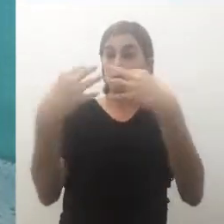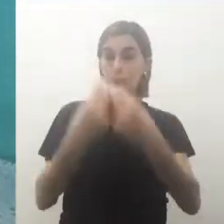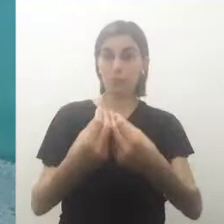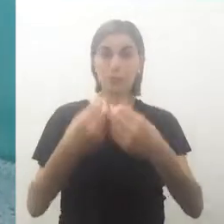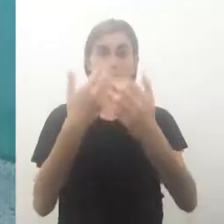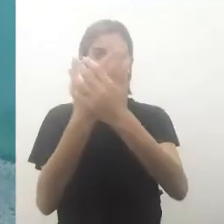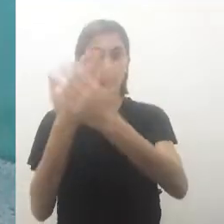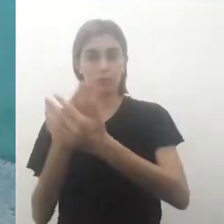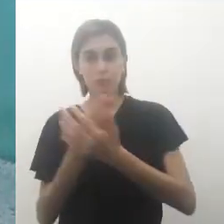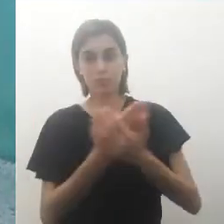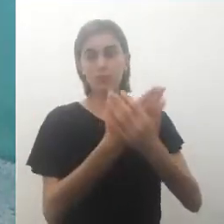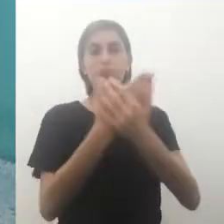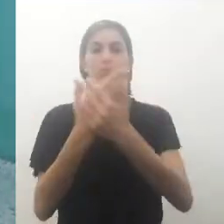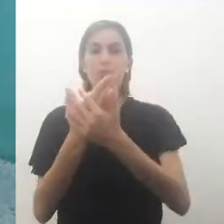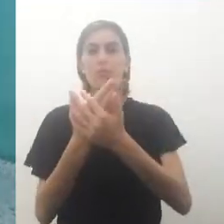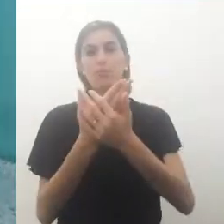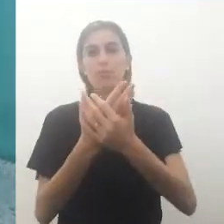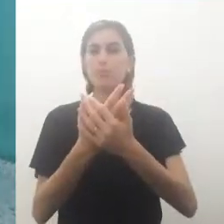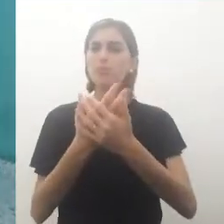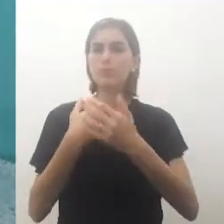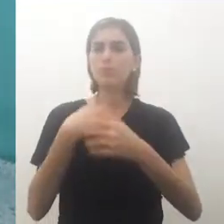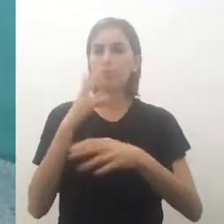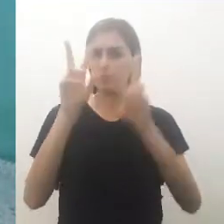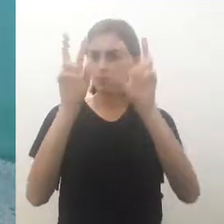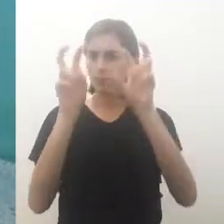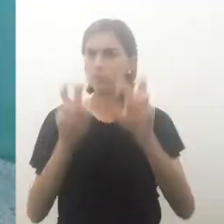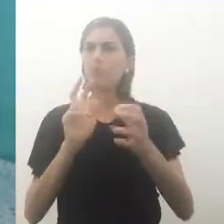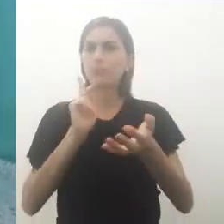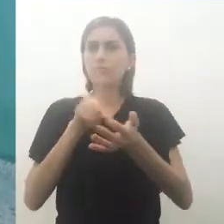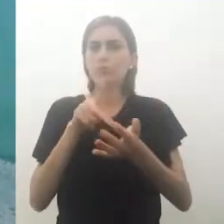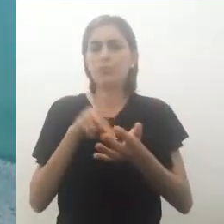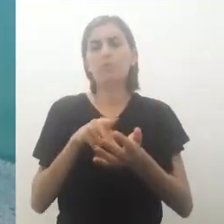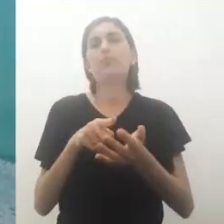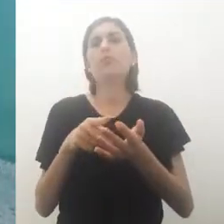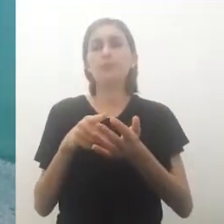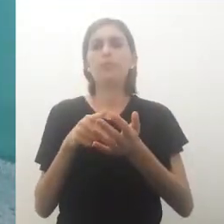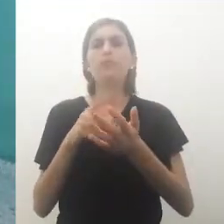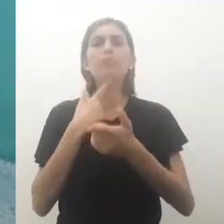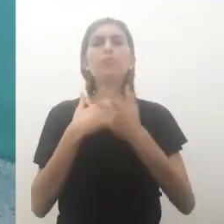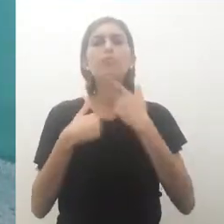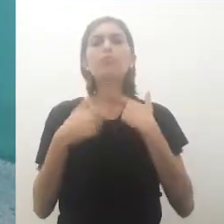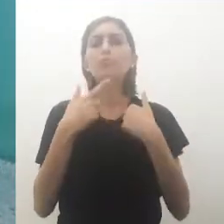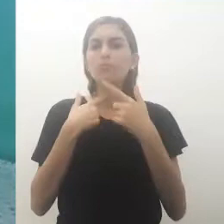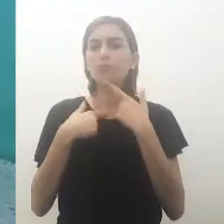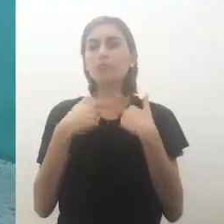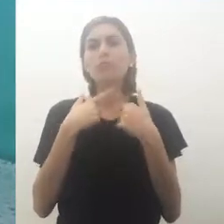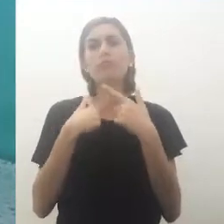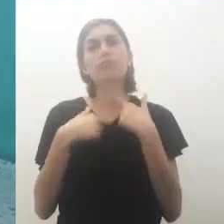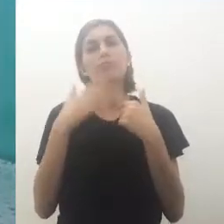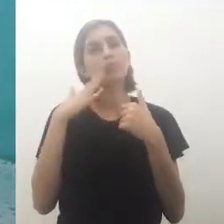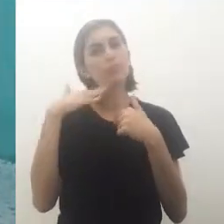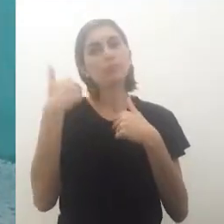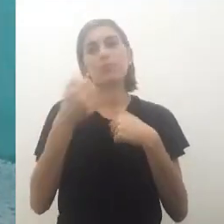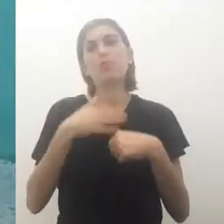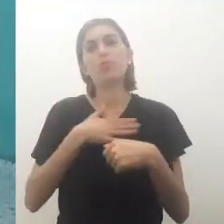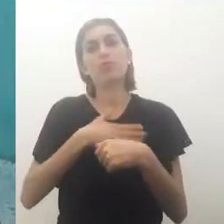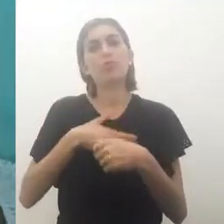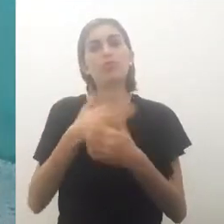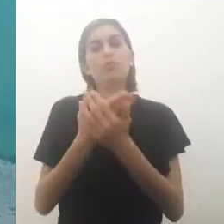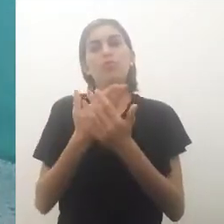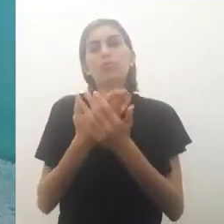que estudarem e se interarem pelo assunto mesmo, com vontade, né? Tem que ser com vontade, é melhor quando a gente estuda com